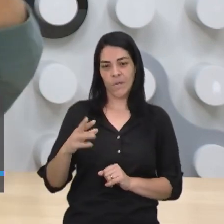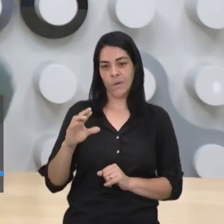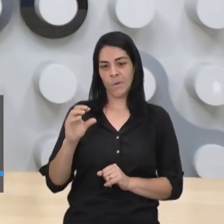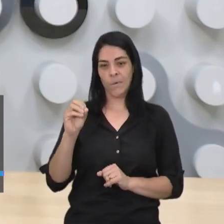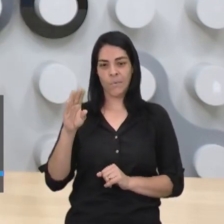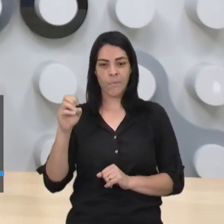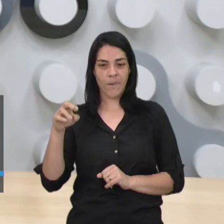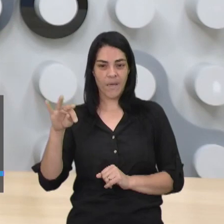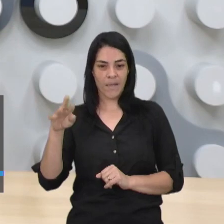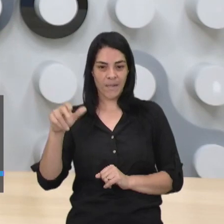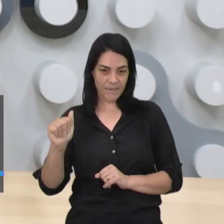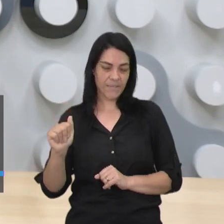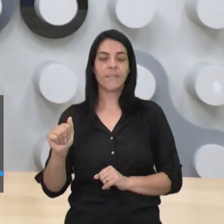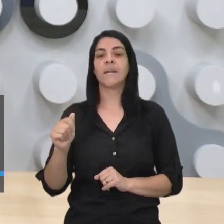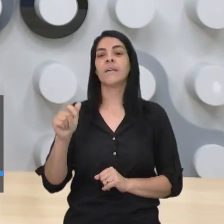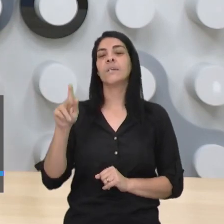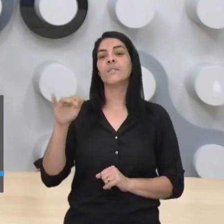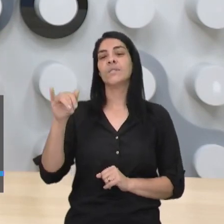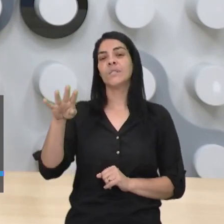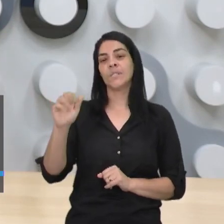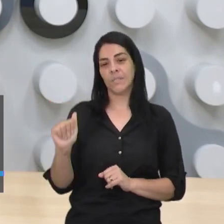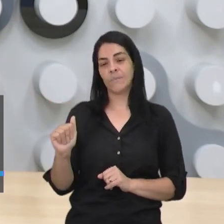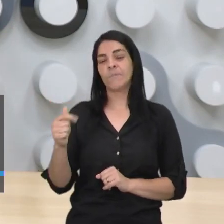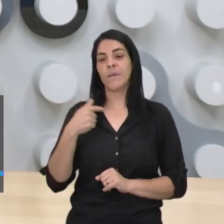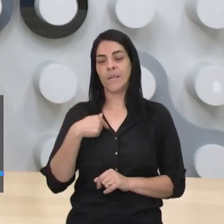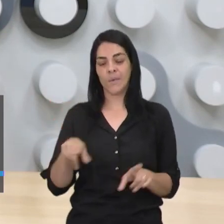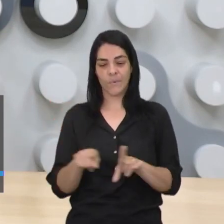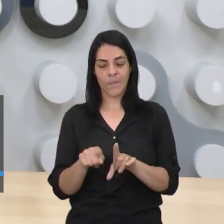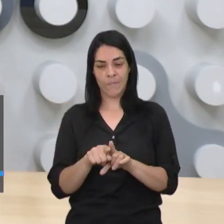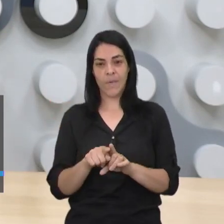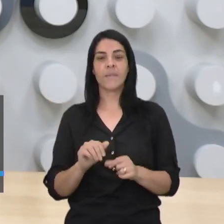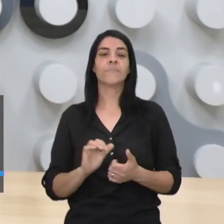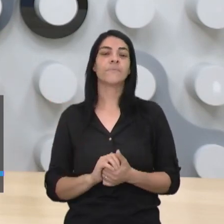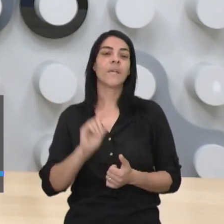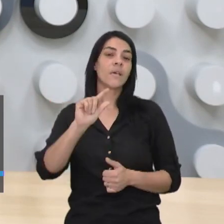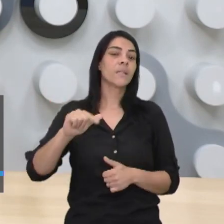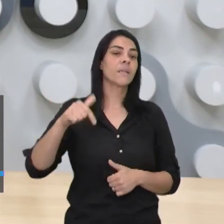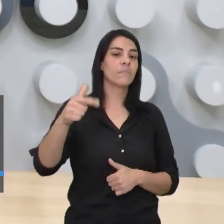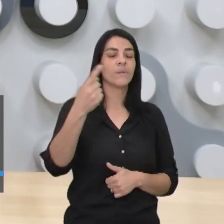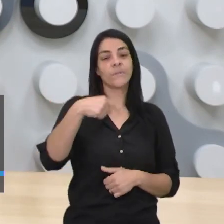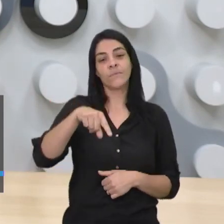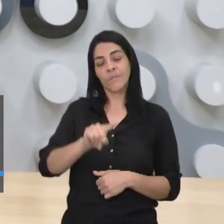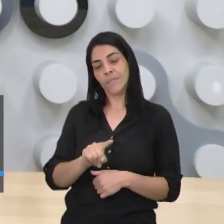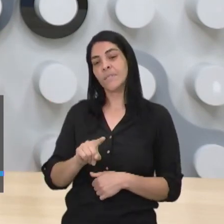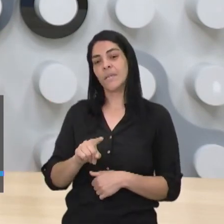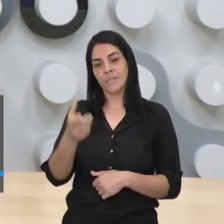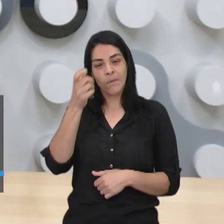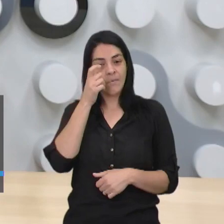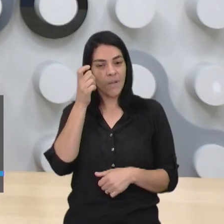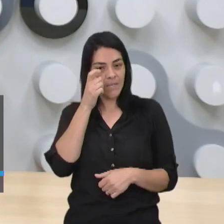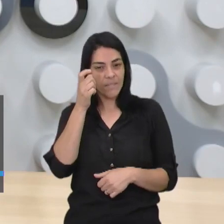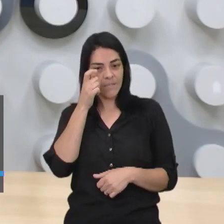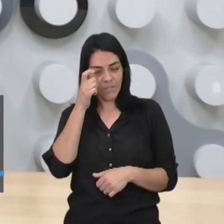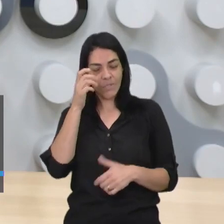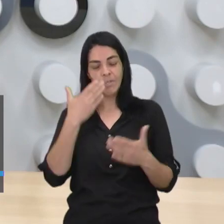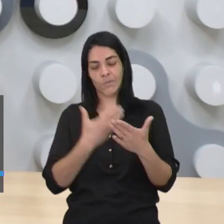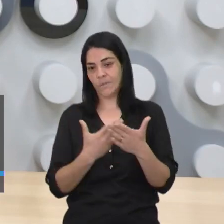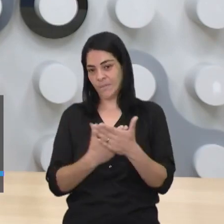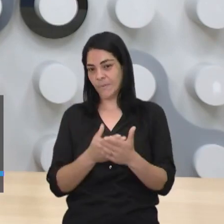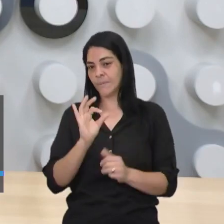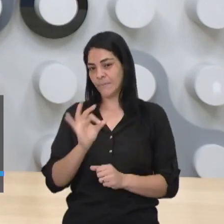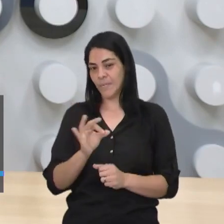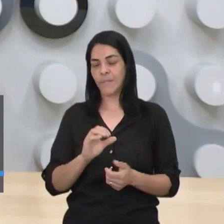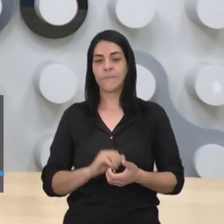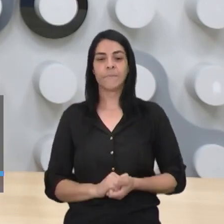Giba e eu, claro, tá certo? Bom, então, depois aí vocês já vão assistindo a essas aulas.